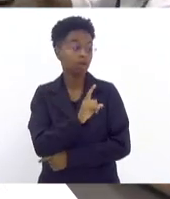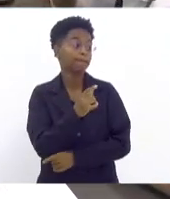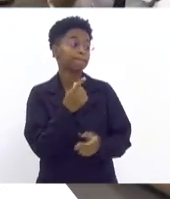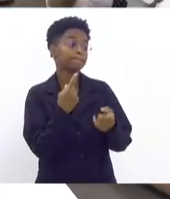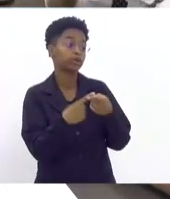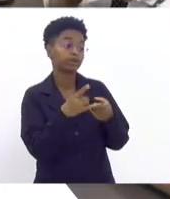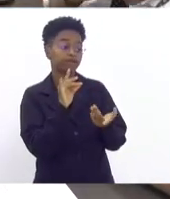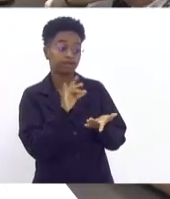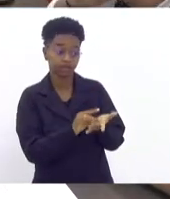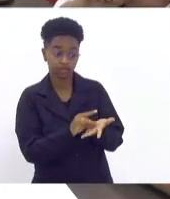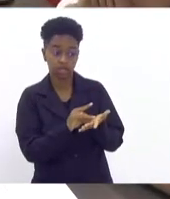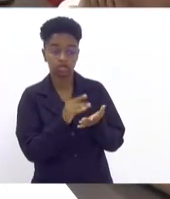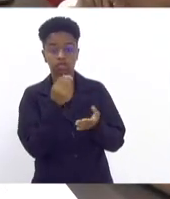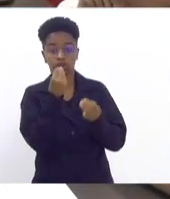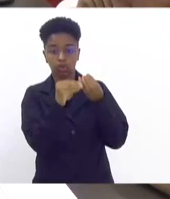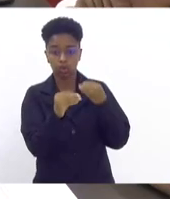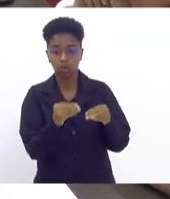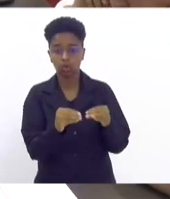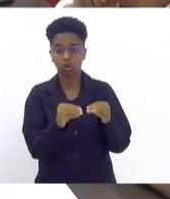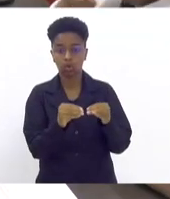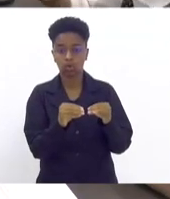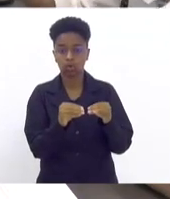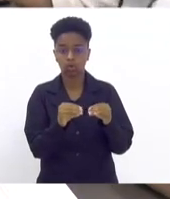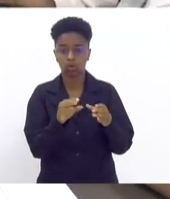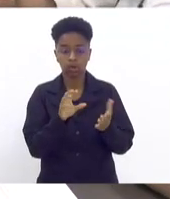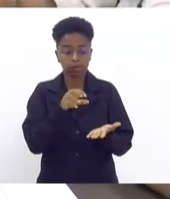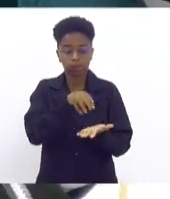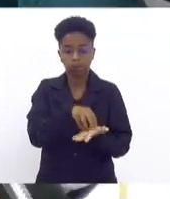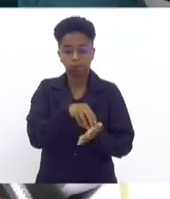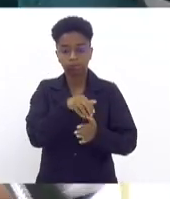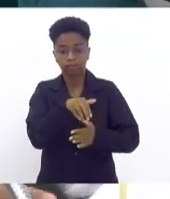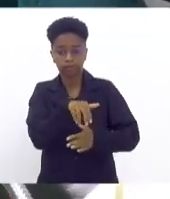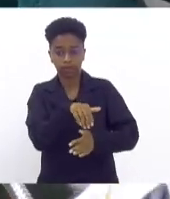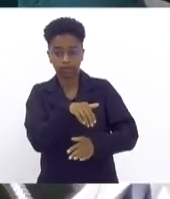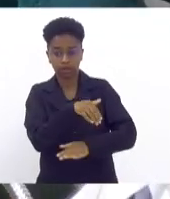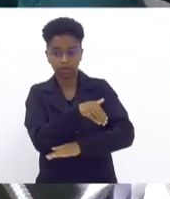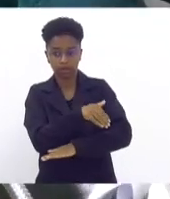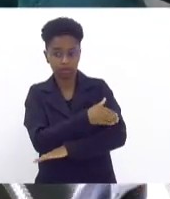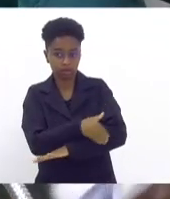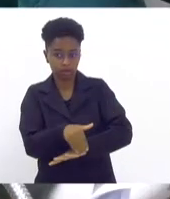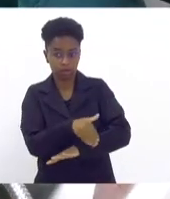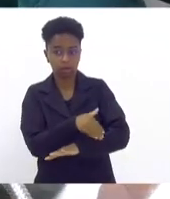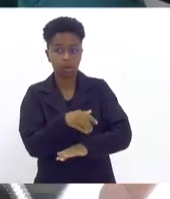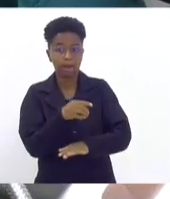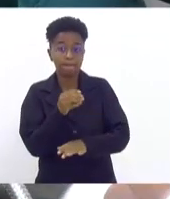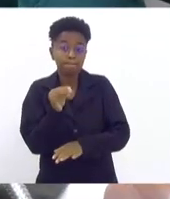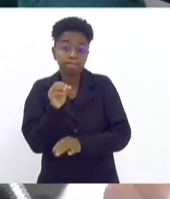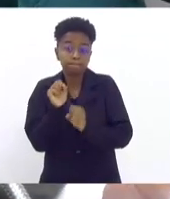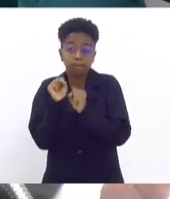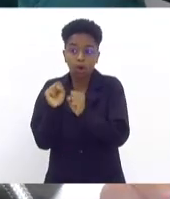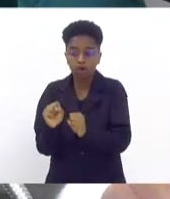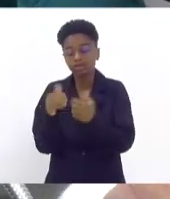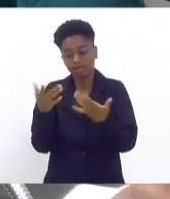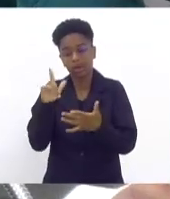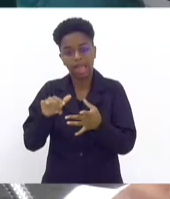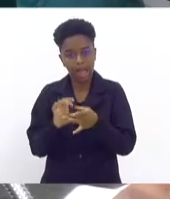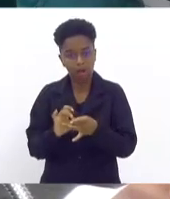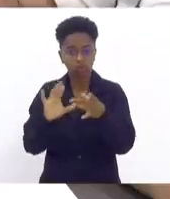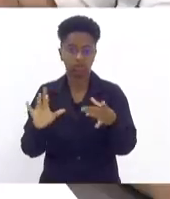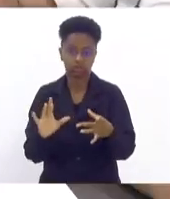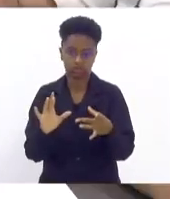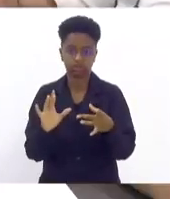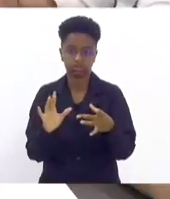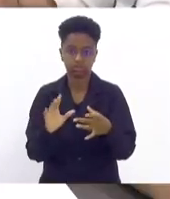ele coloca as concessões rodoviárias poderão prever a isenção. Então, o texto é todo no sentido todo autorizativo.